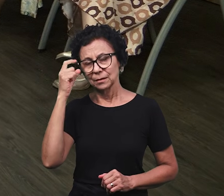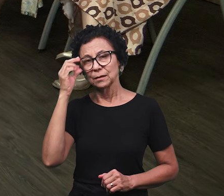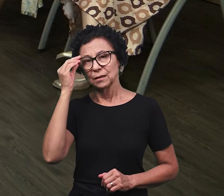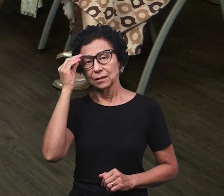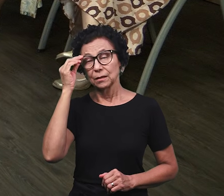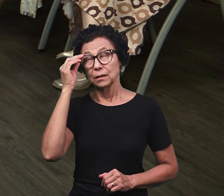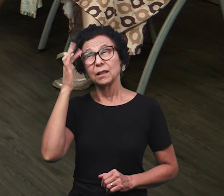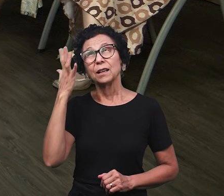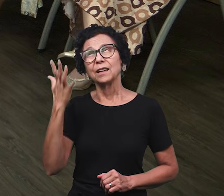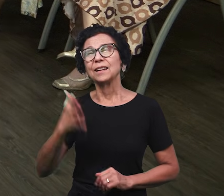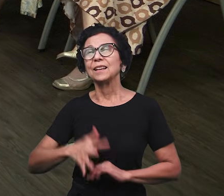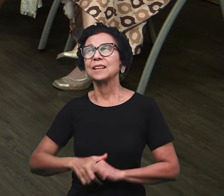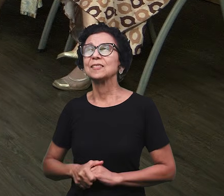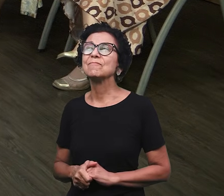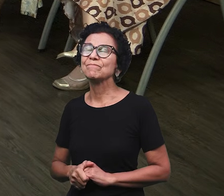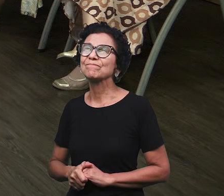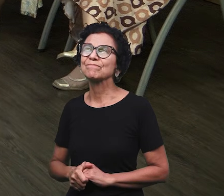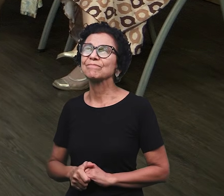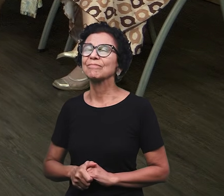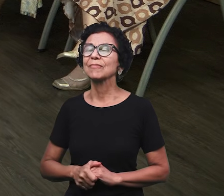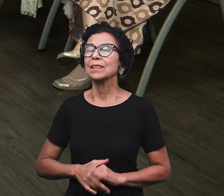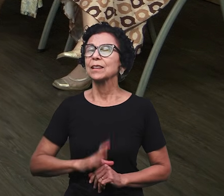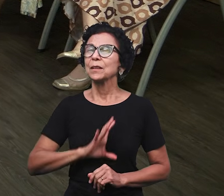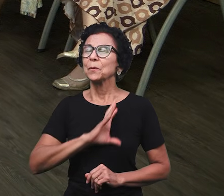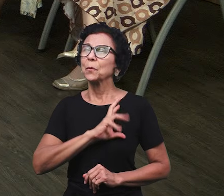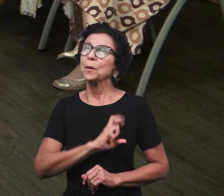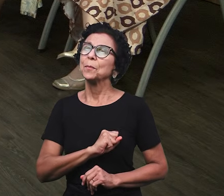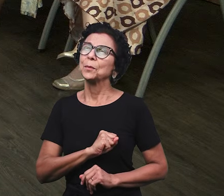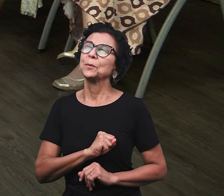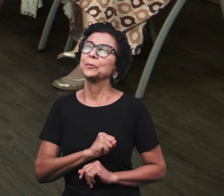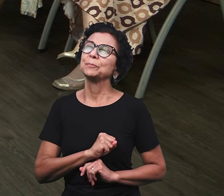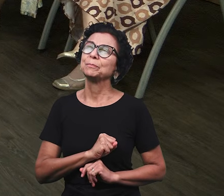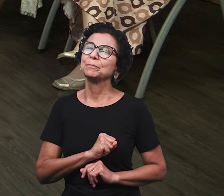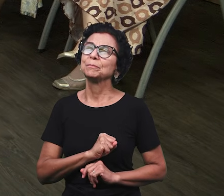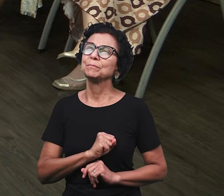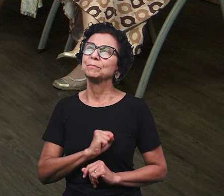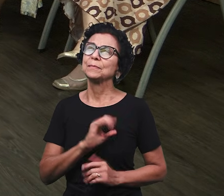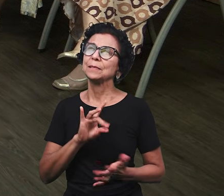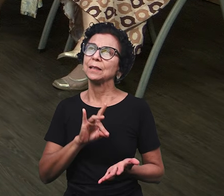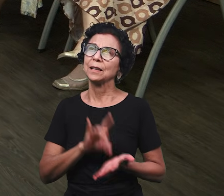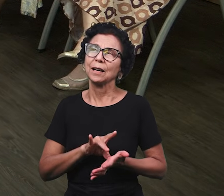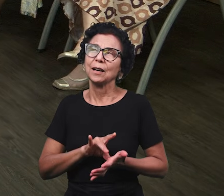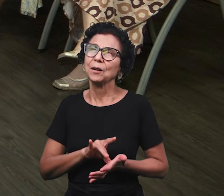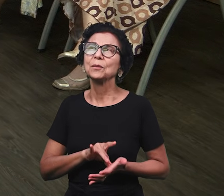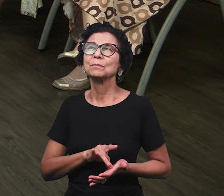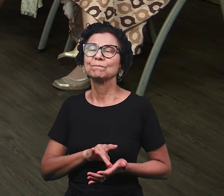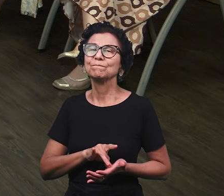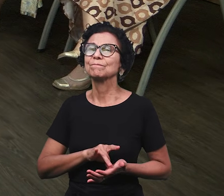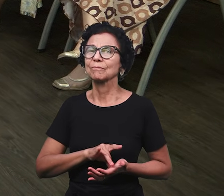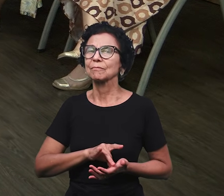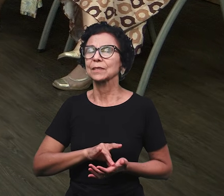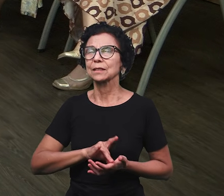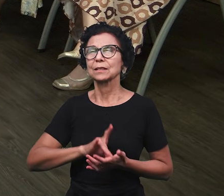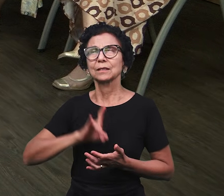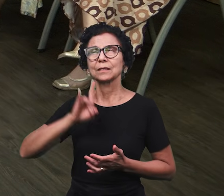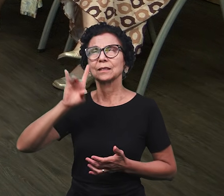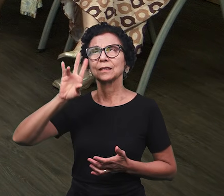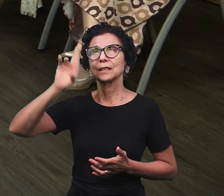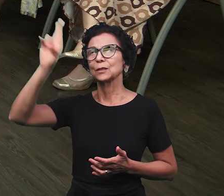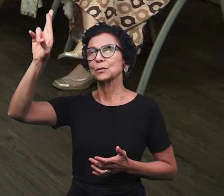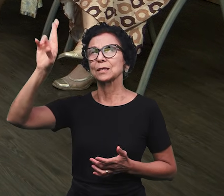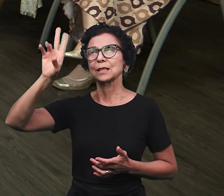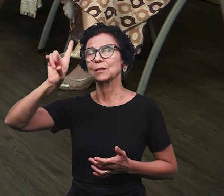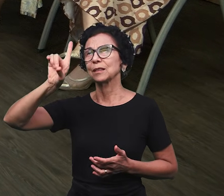que o maior amor que você já experimentou e que você tem acesso é o dele, imagine que,